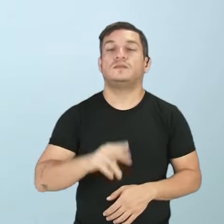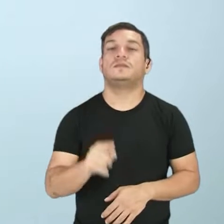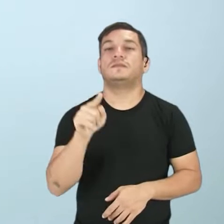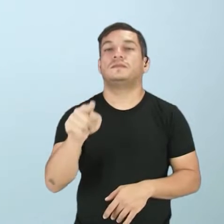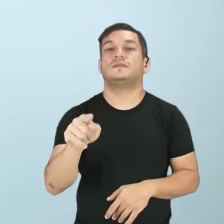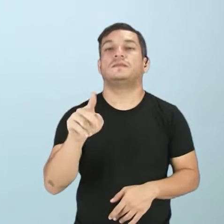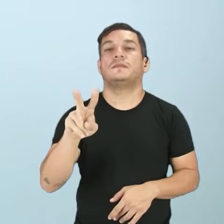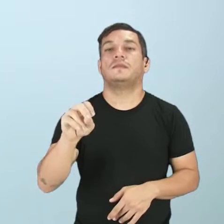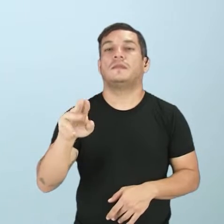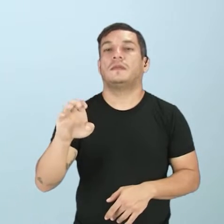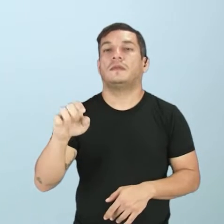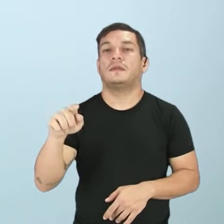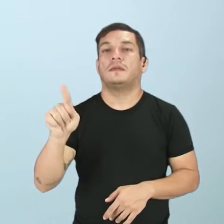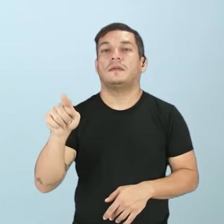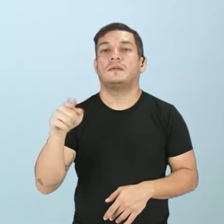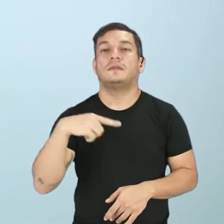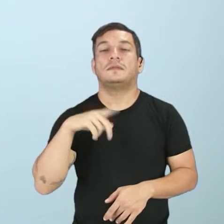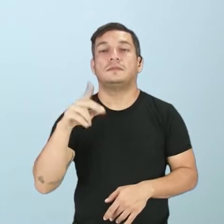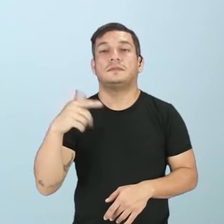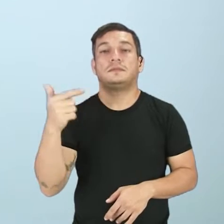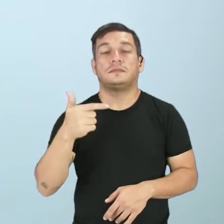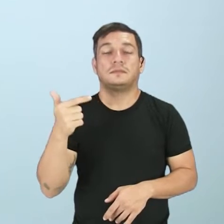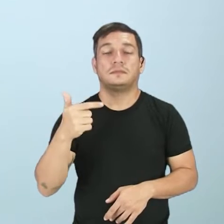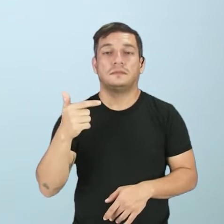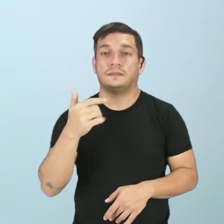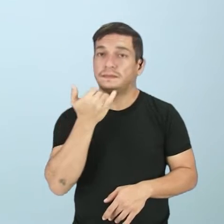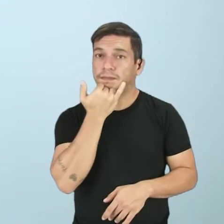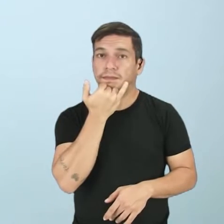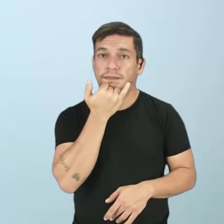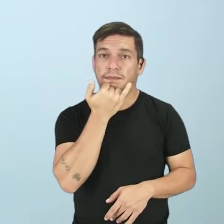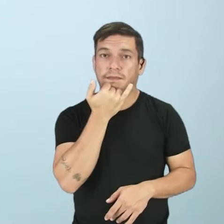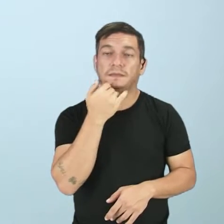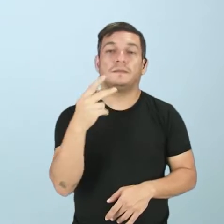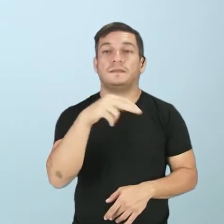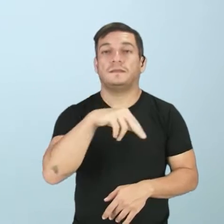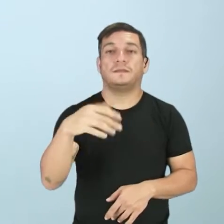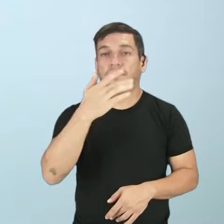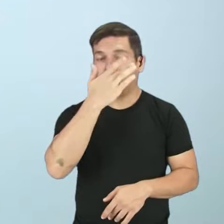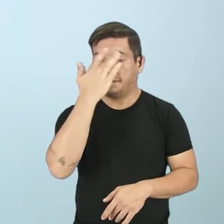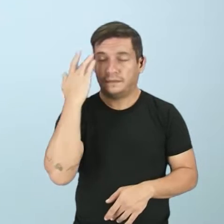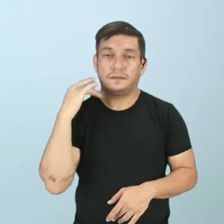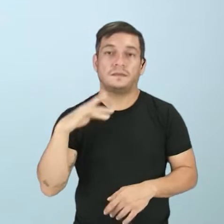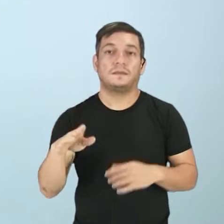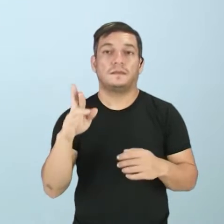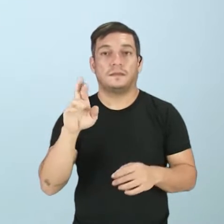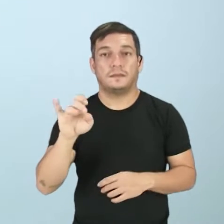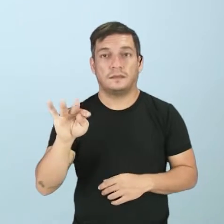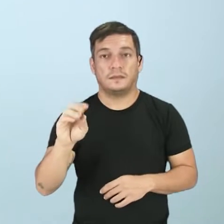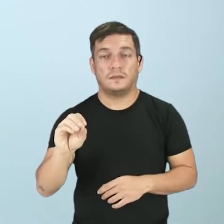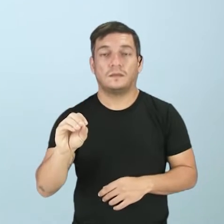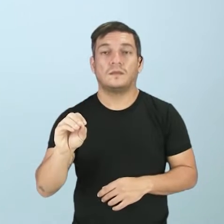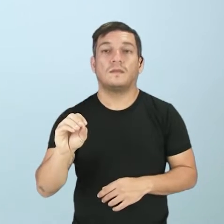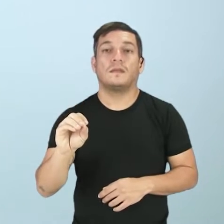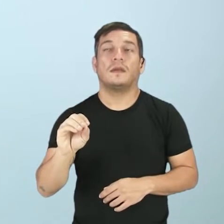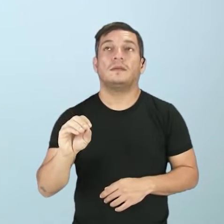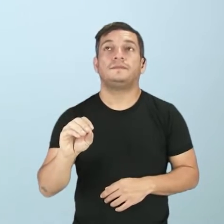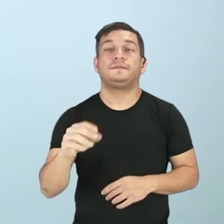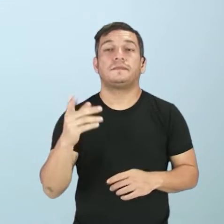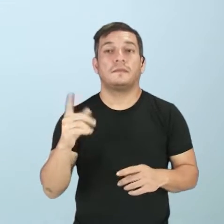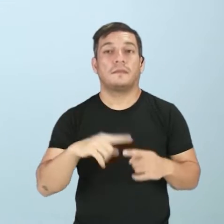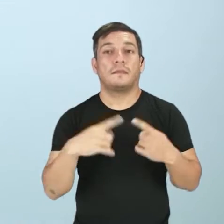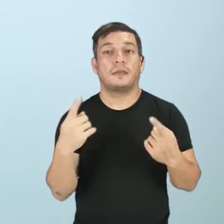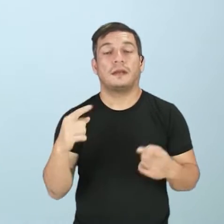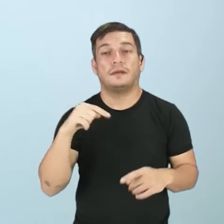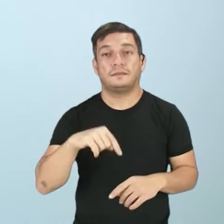você como sendo o pronome pessoal do caso reto, né? Só que